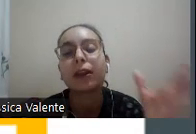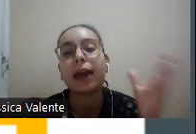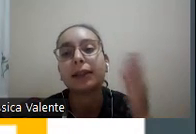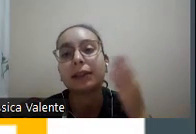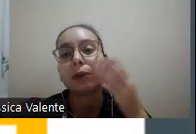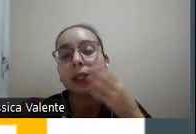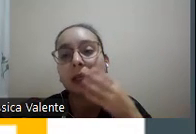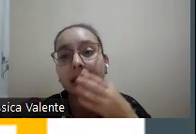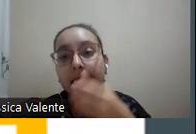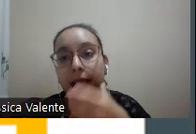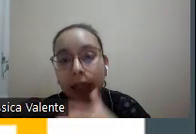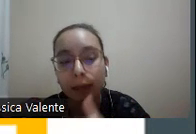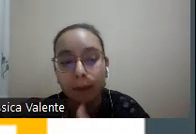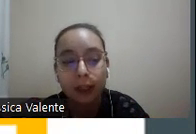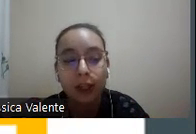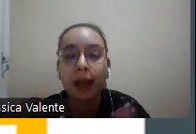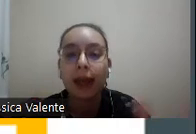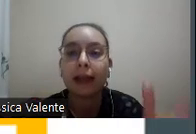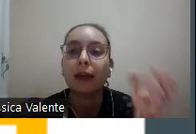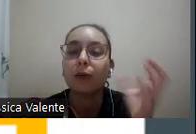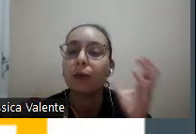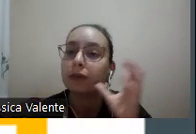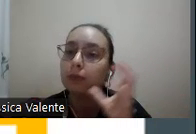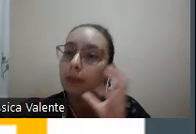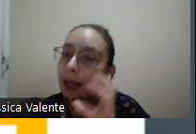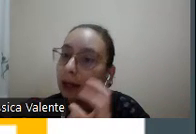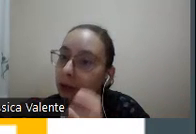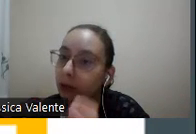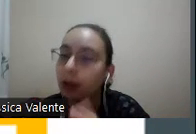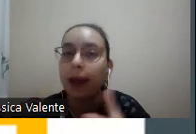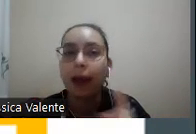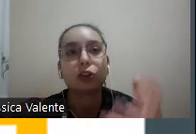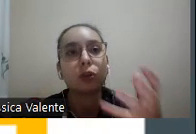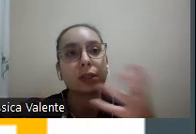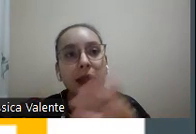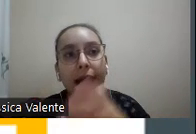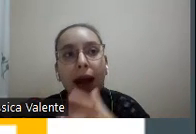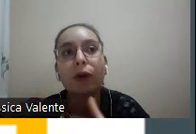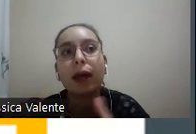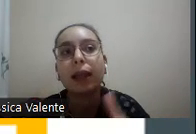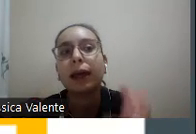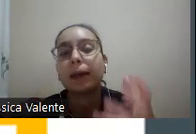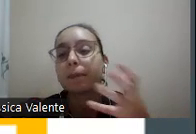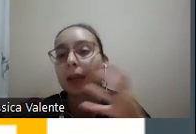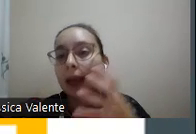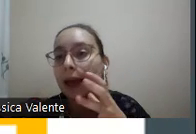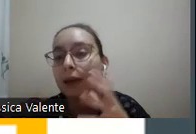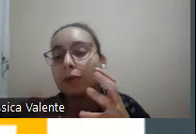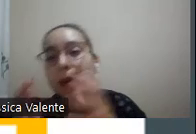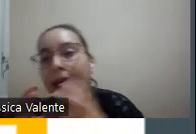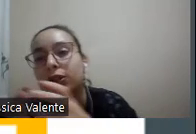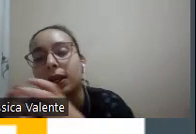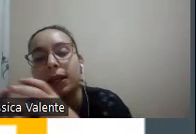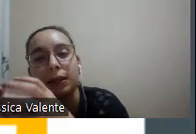que ela se comunica em libras, ela tem um movimento social, ela